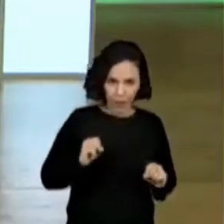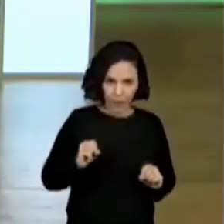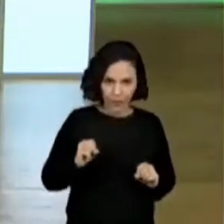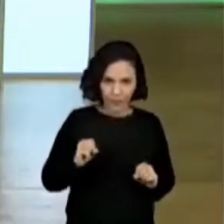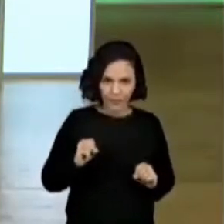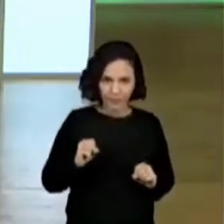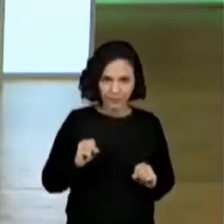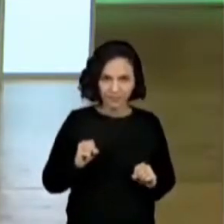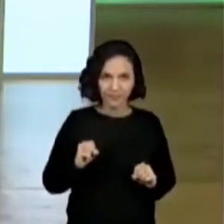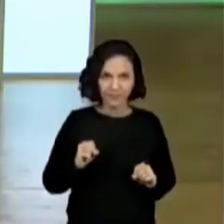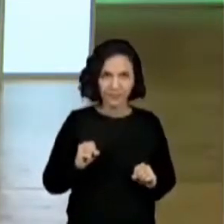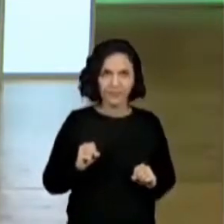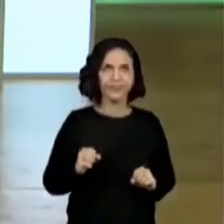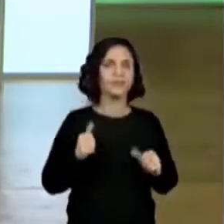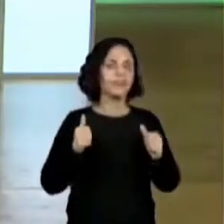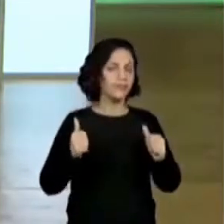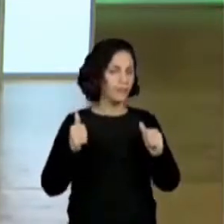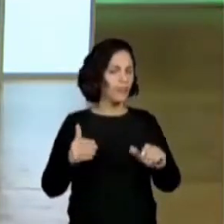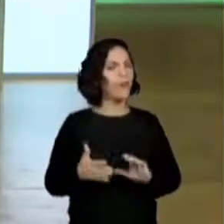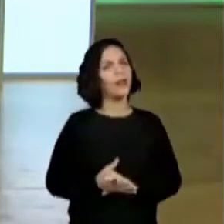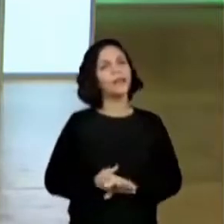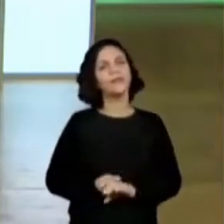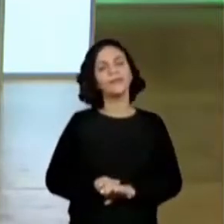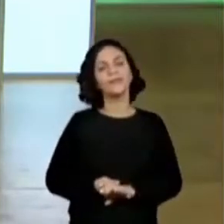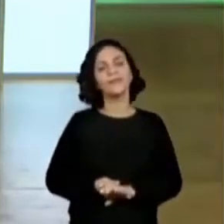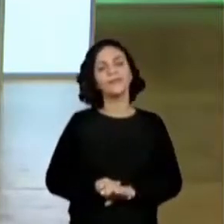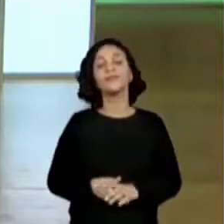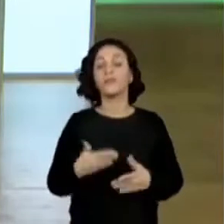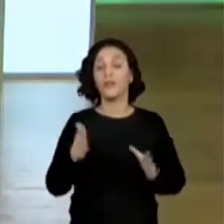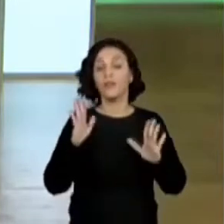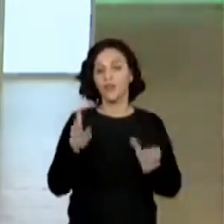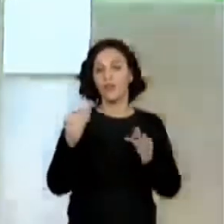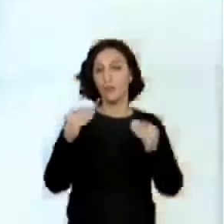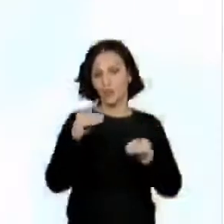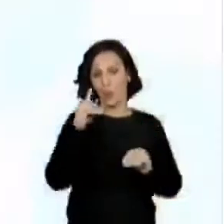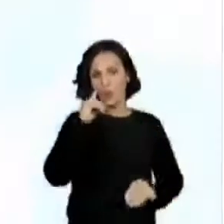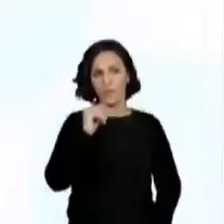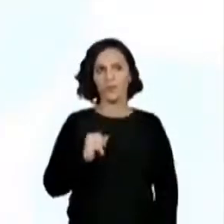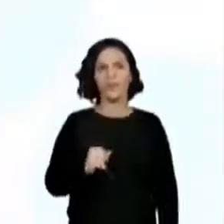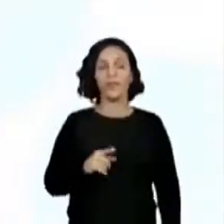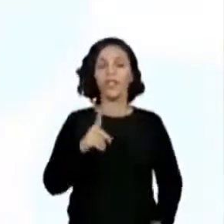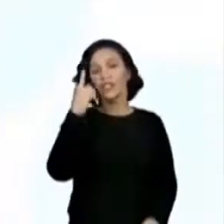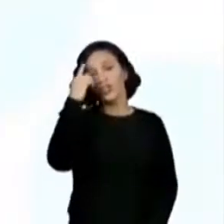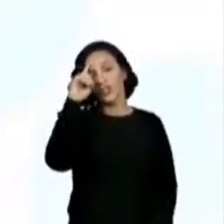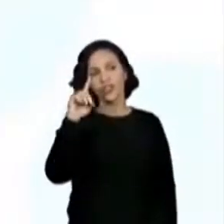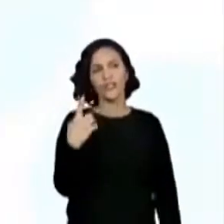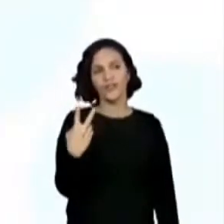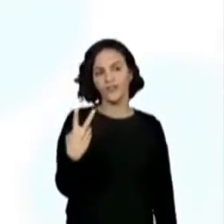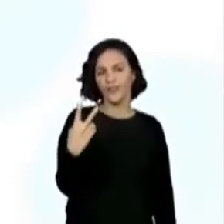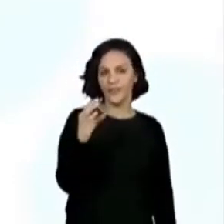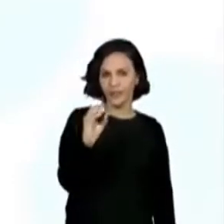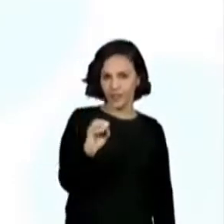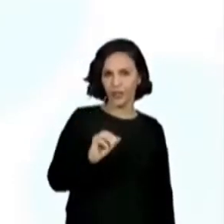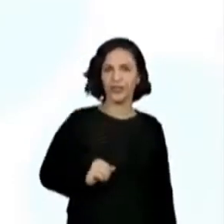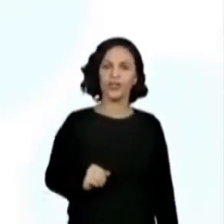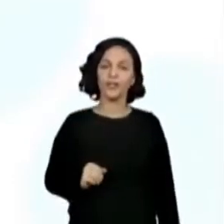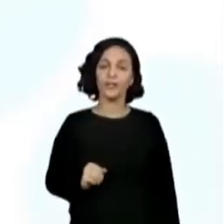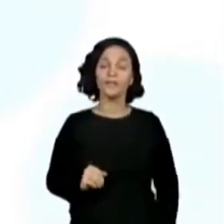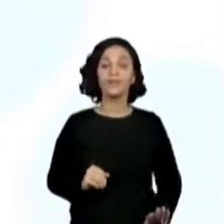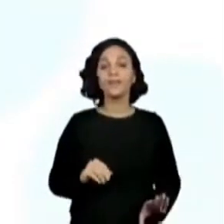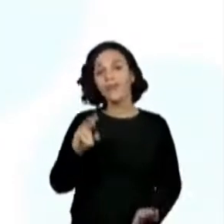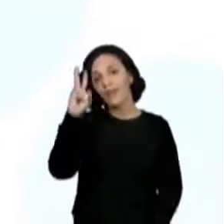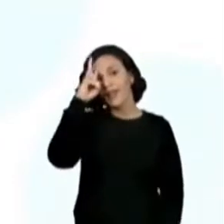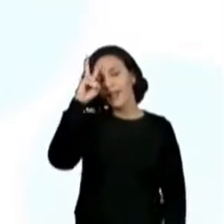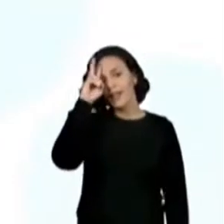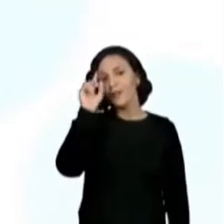Na representação aqui. Então, vamos voltar lá. A gente tem já, ó, indicando o dia. Lembrando que na